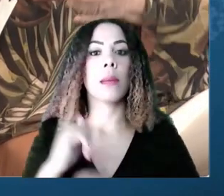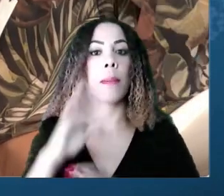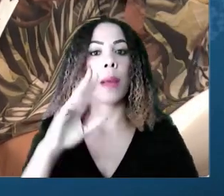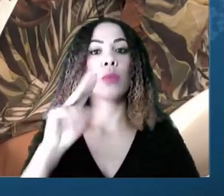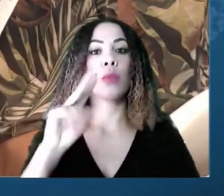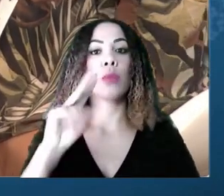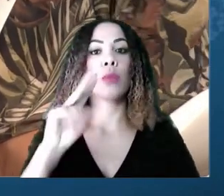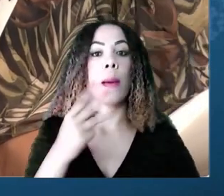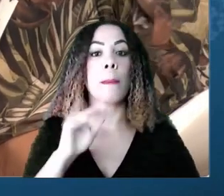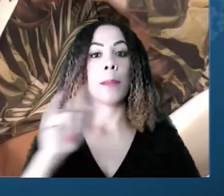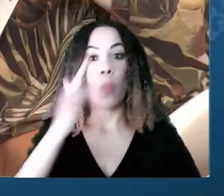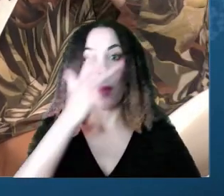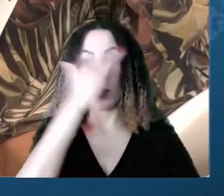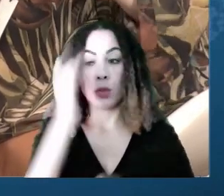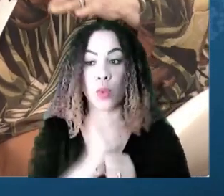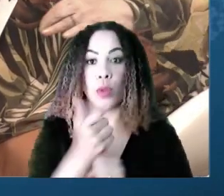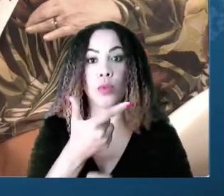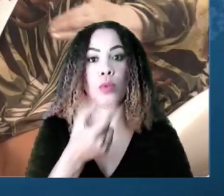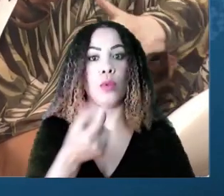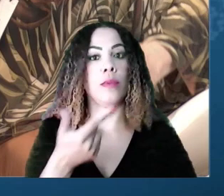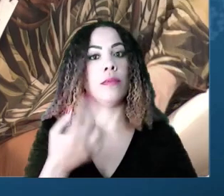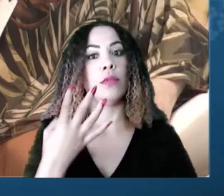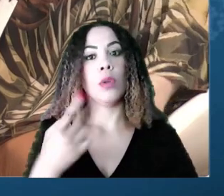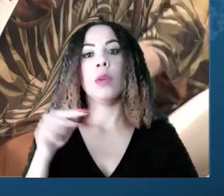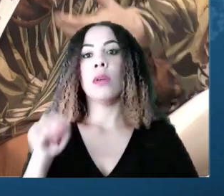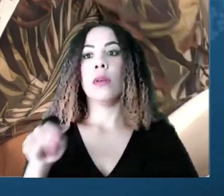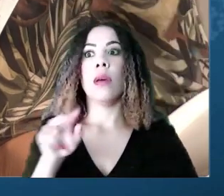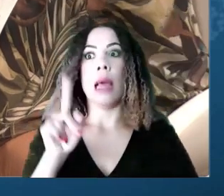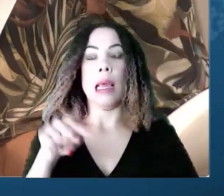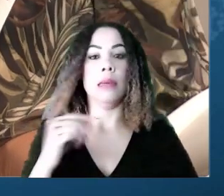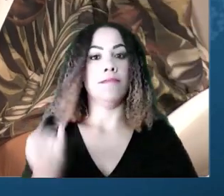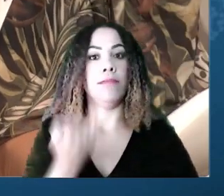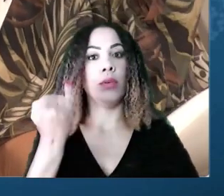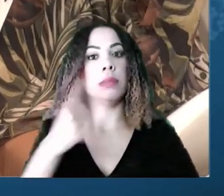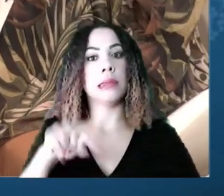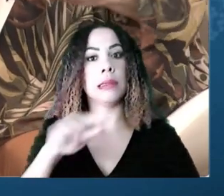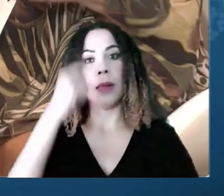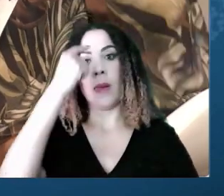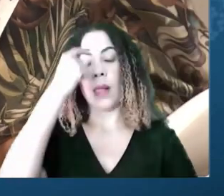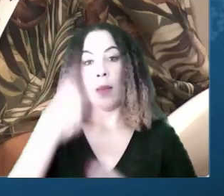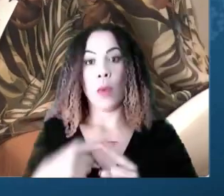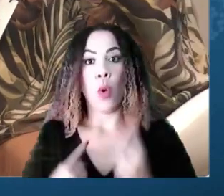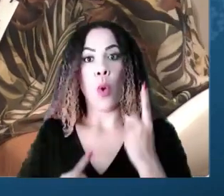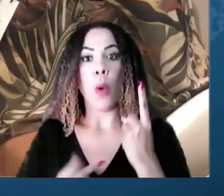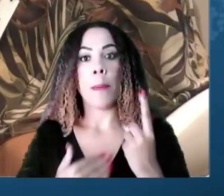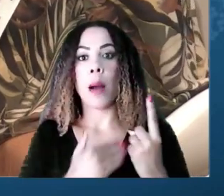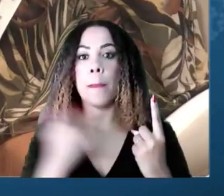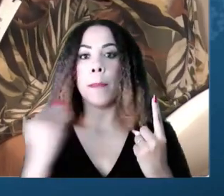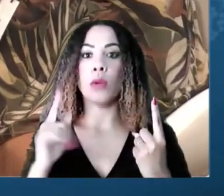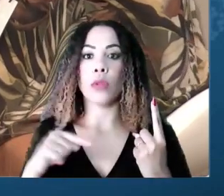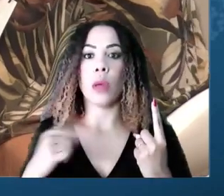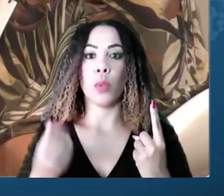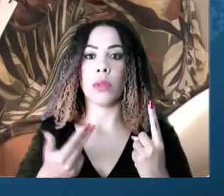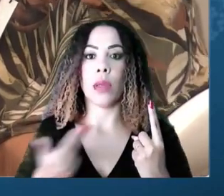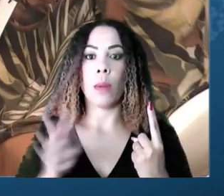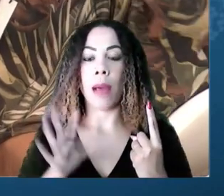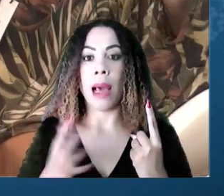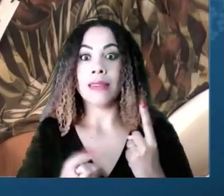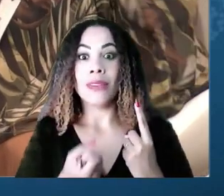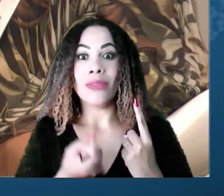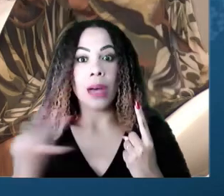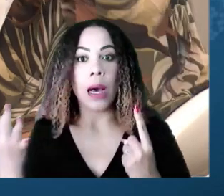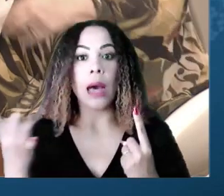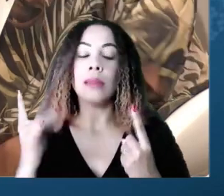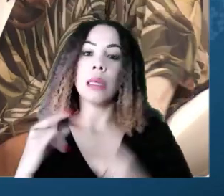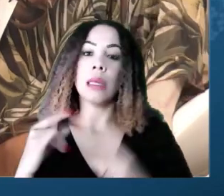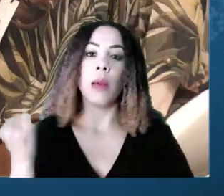2024, não é absolutamente nada desprezível. Né? Uma morte já não seria desprezível, mas isso é muito importante para nós, tendo em